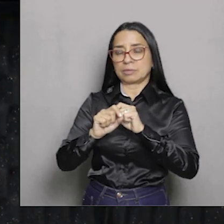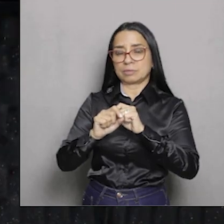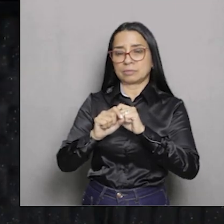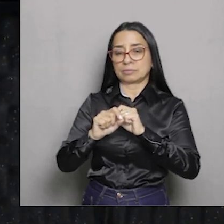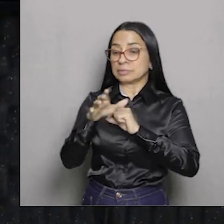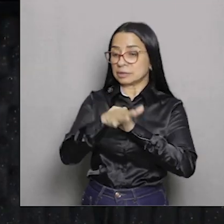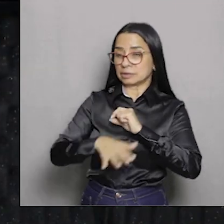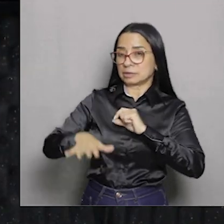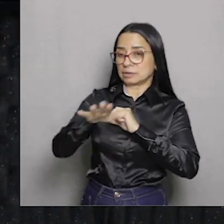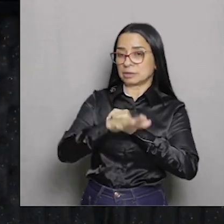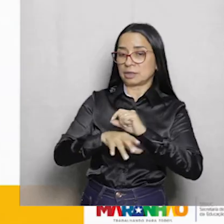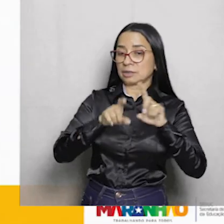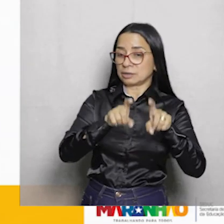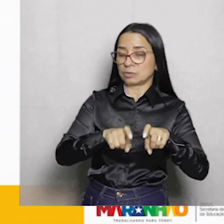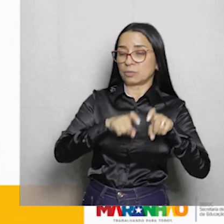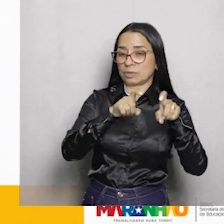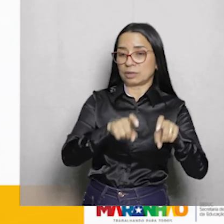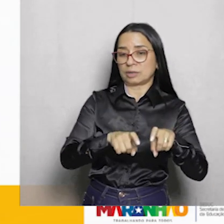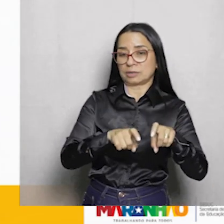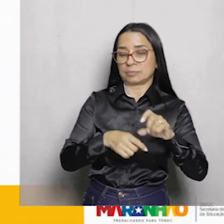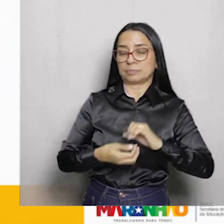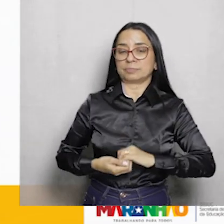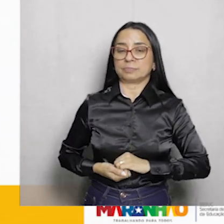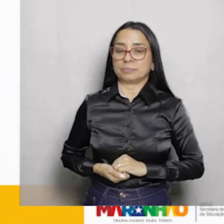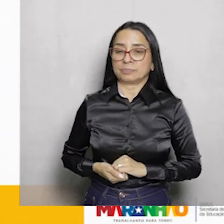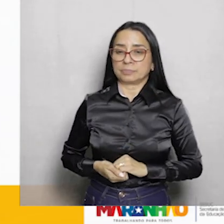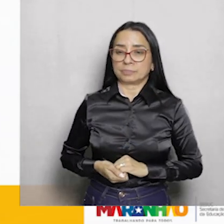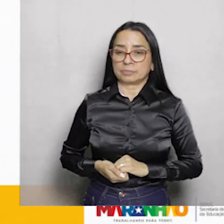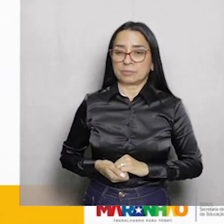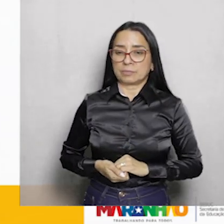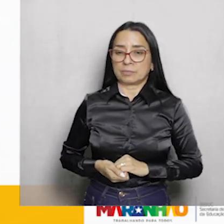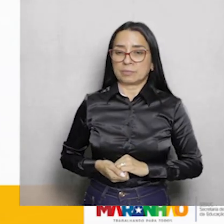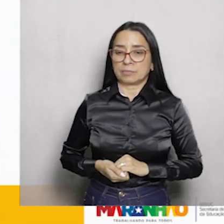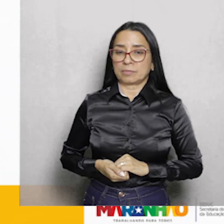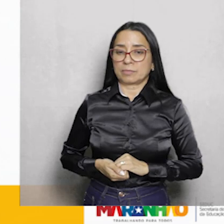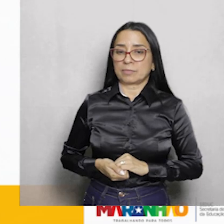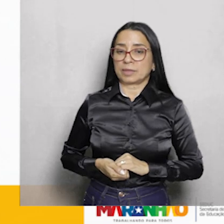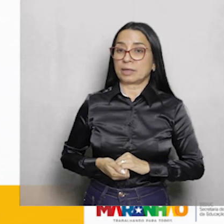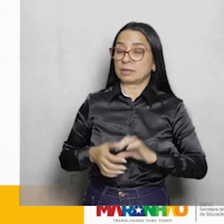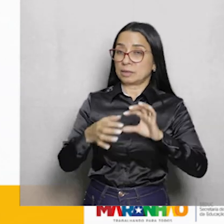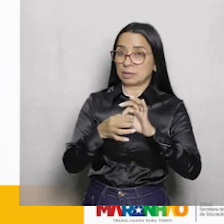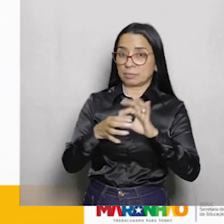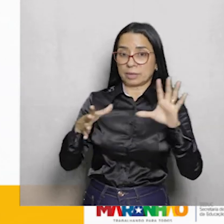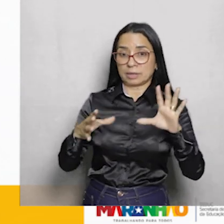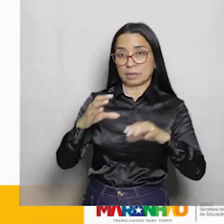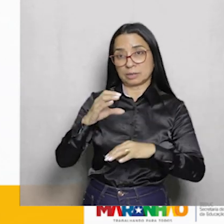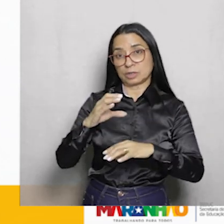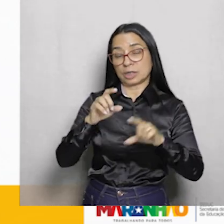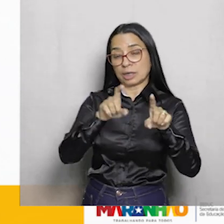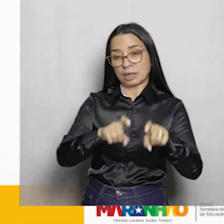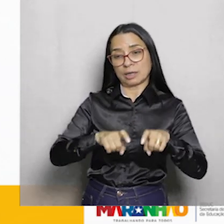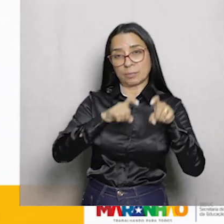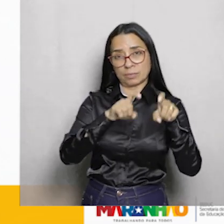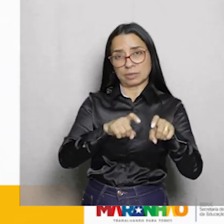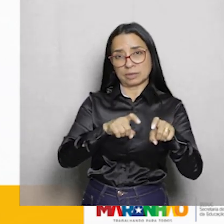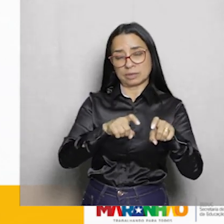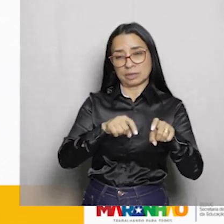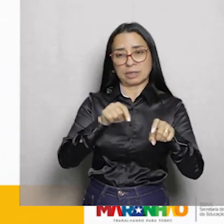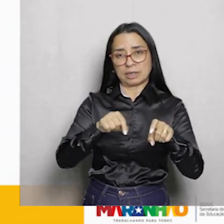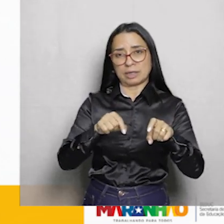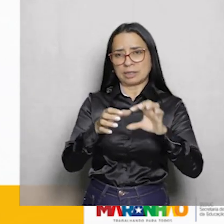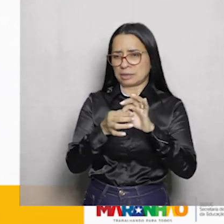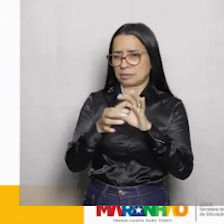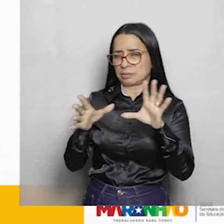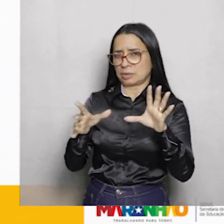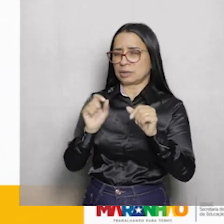nas áreas rurais. Tá? Isso nas áreas rurais. Tá? Essa brecha camponesa nas áreas rurais. Mas aqui nas áreas urbanas,